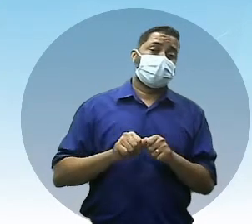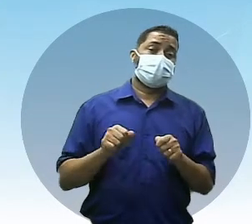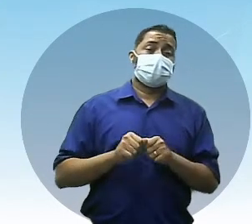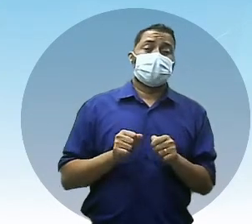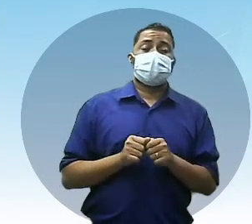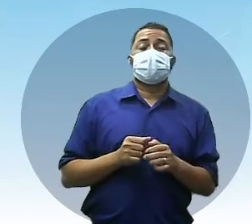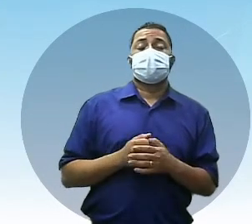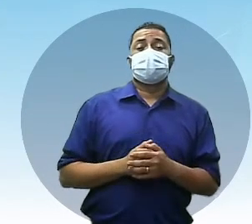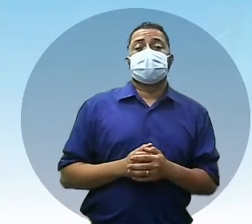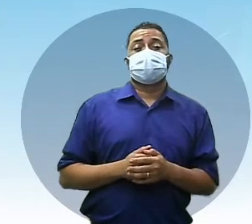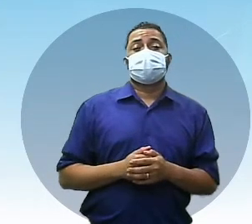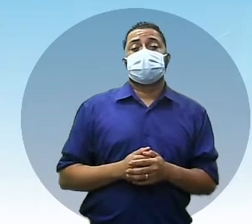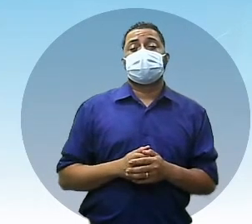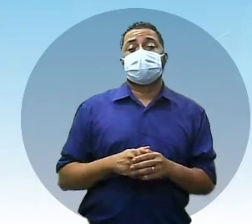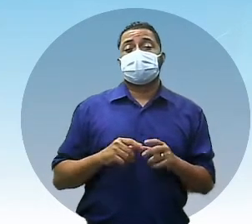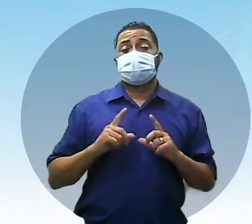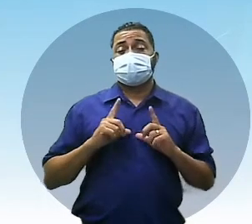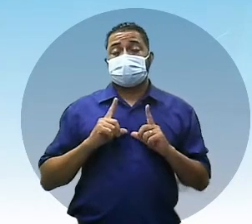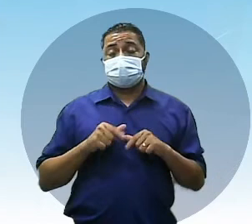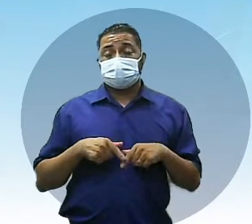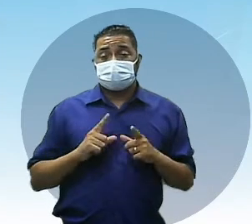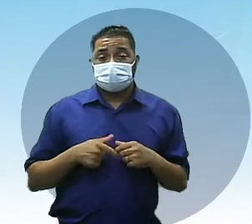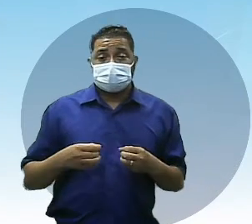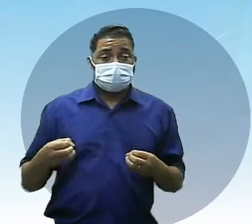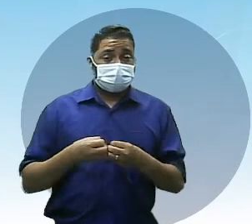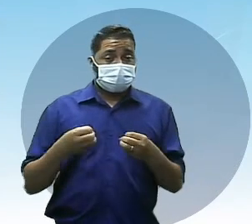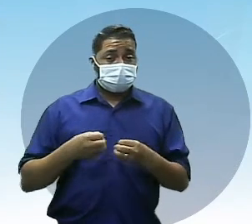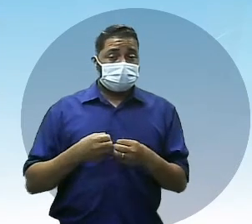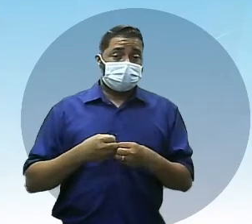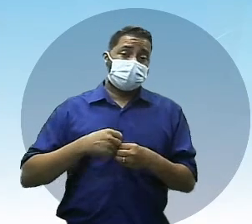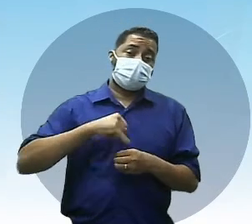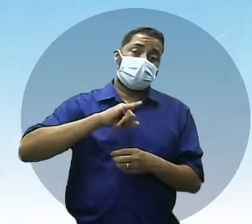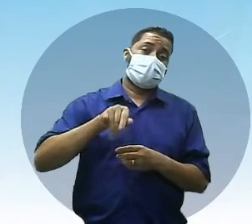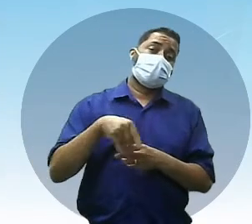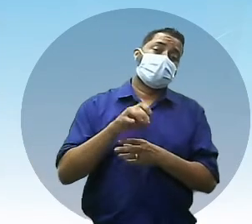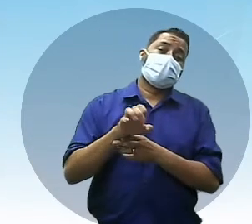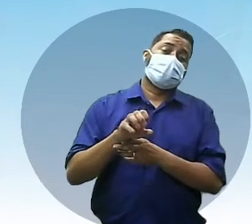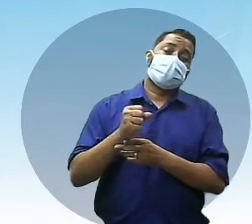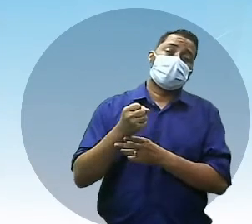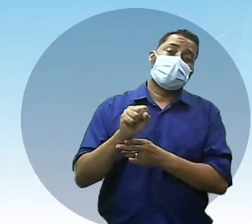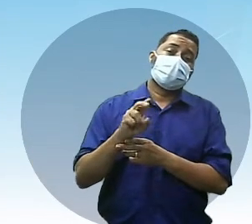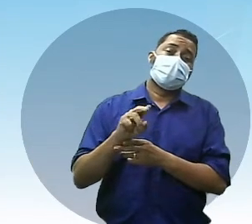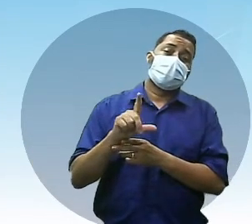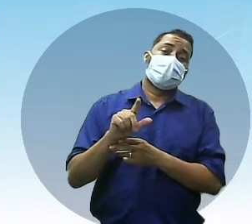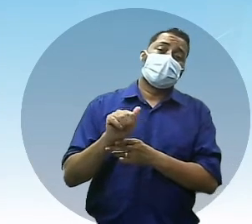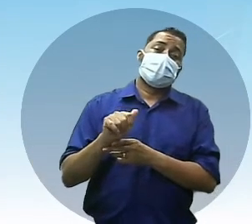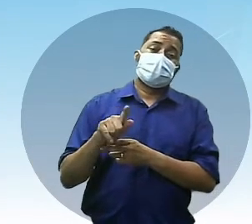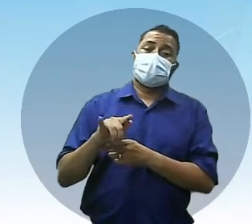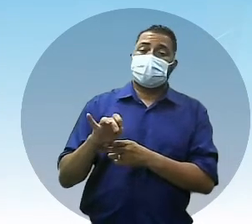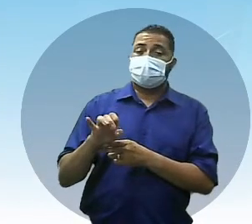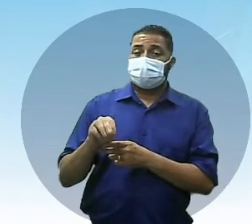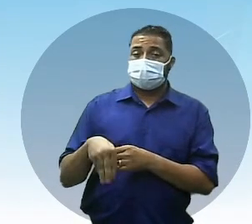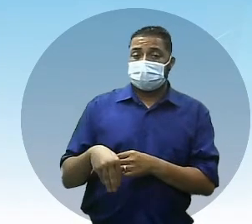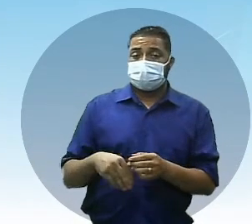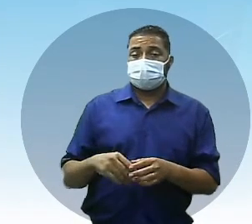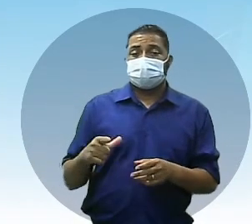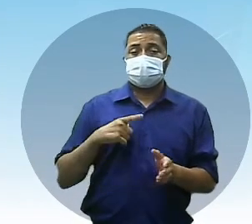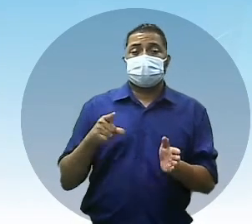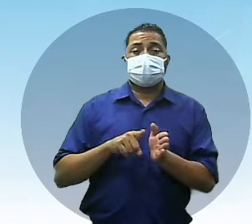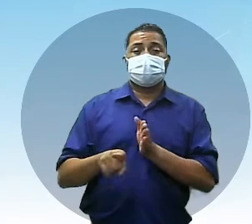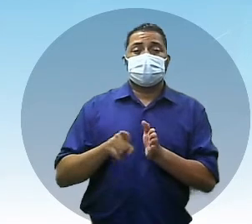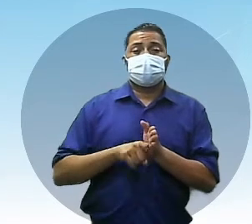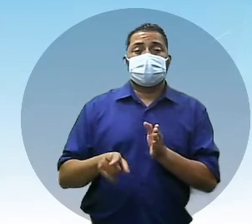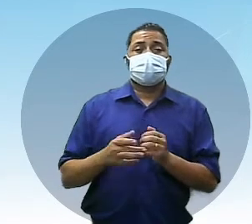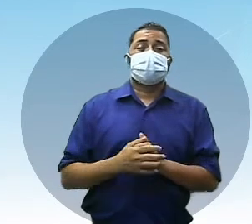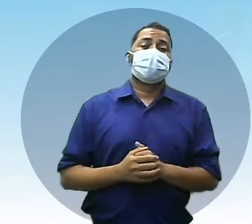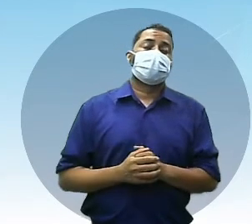Estado israelense nas proximidades de Jerusalém. Então, é bom que você esteja por dentro dessa questão